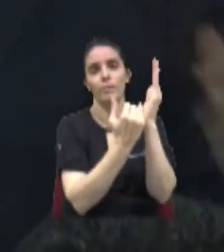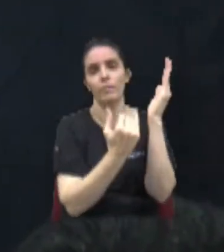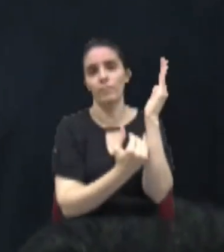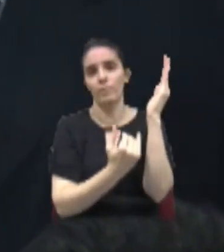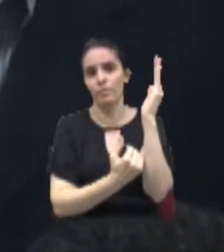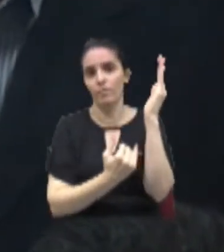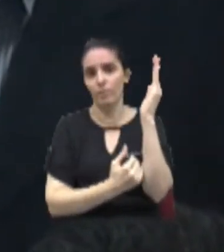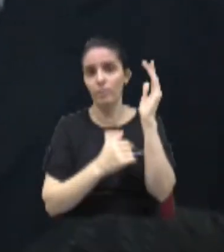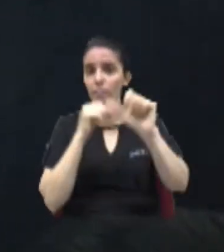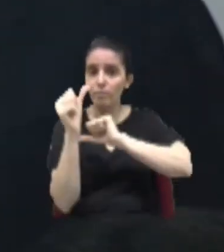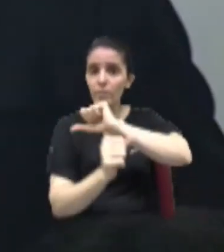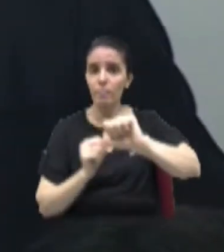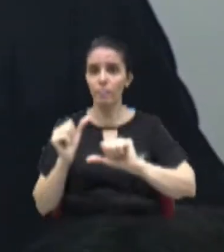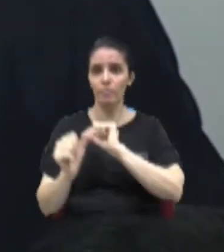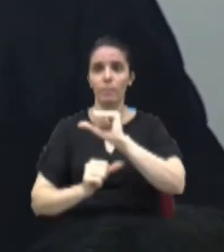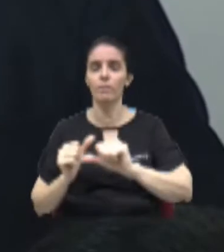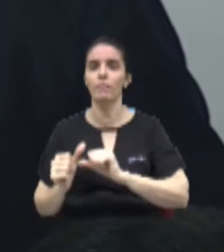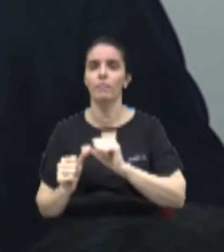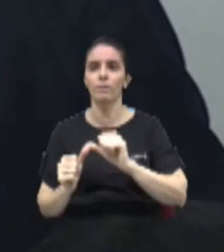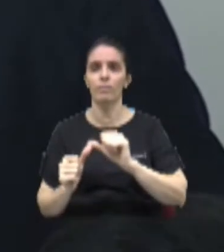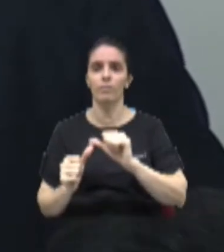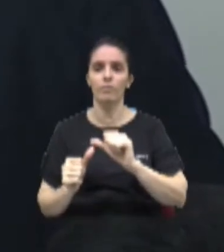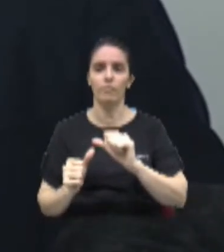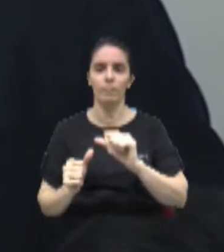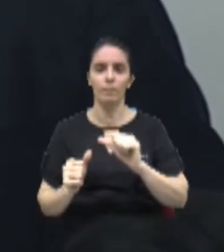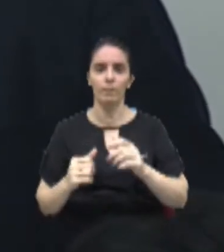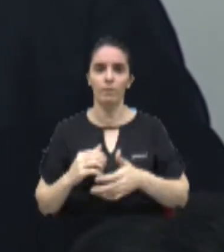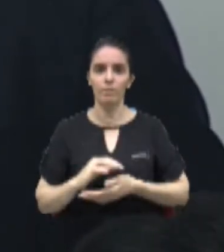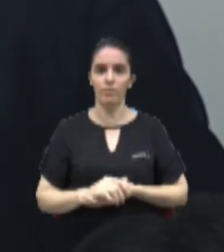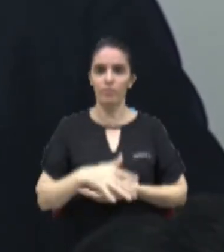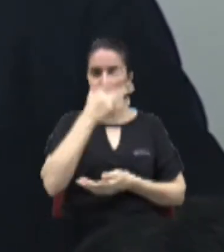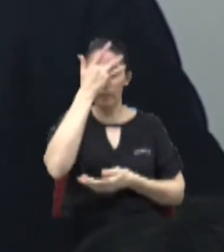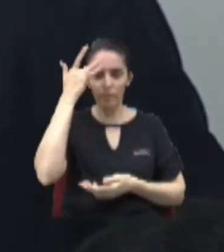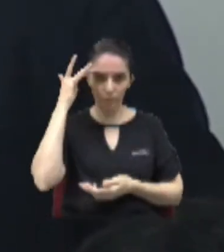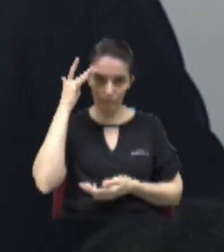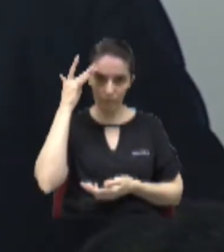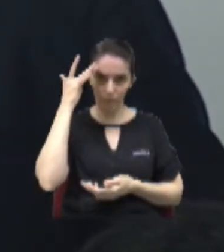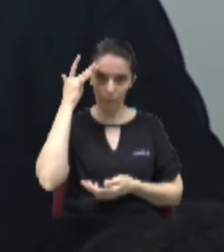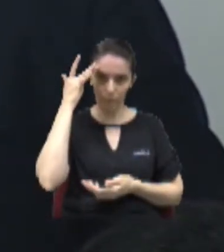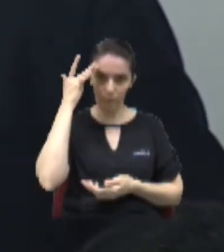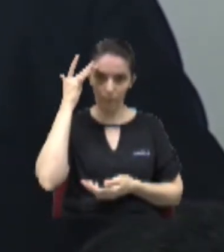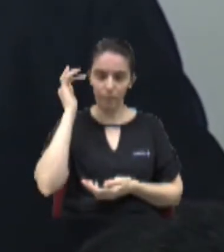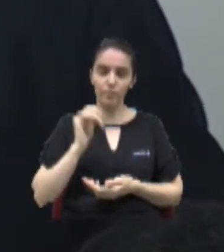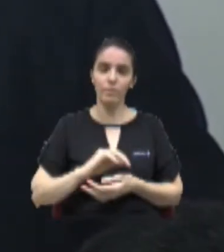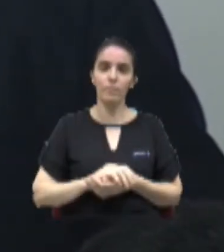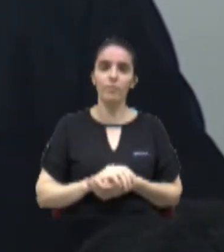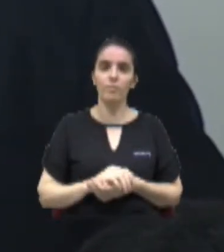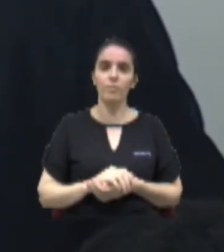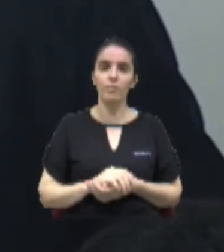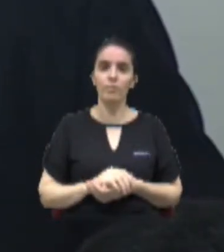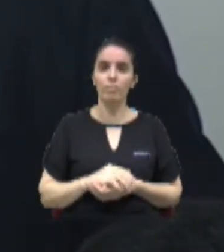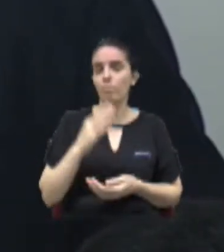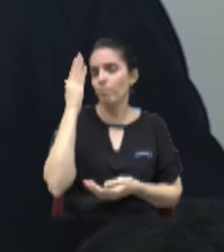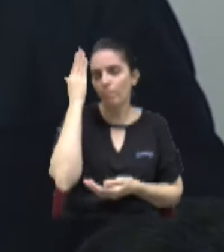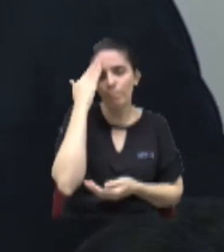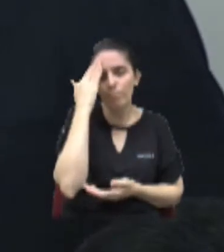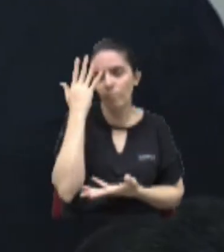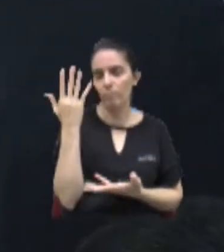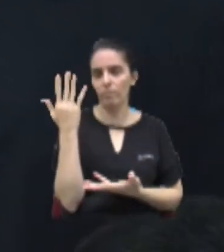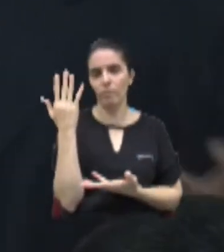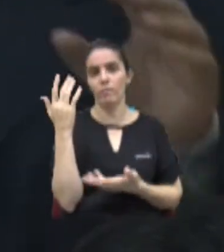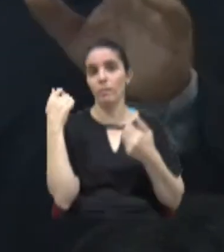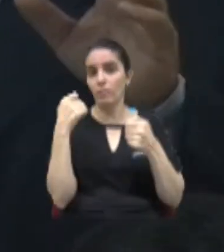lista, ela tem que atualizar. Agora, se a pessoa não se atualizar, ela perde o direito de estar